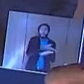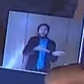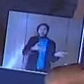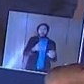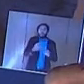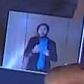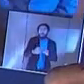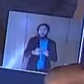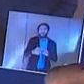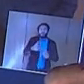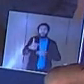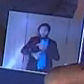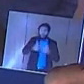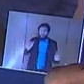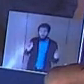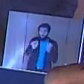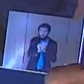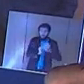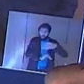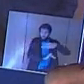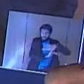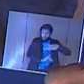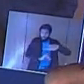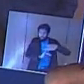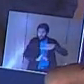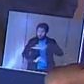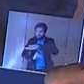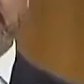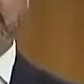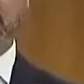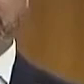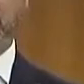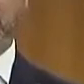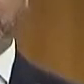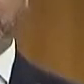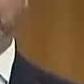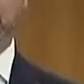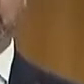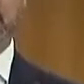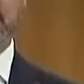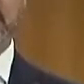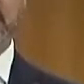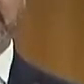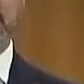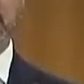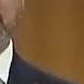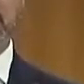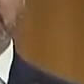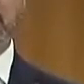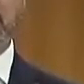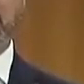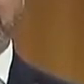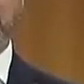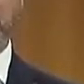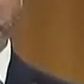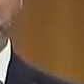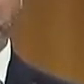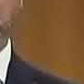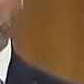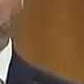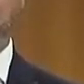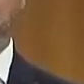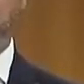essa atuação conjunta das polícias federais, especialmente da Polícia Federal e da Polícia Penal